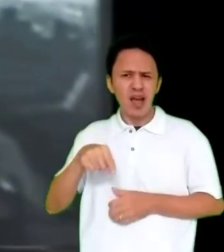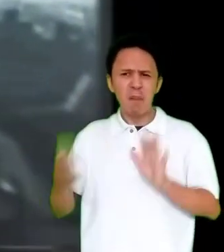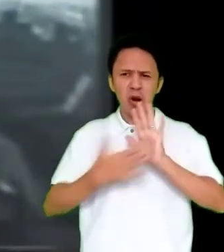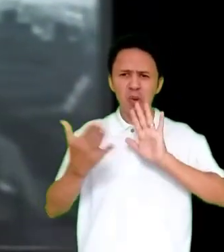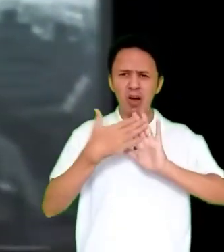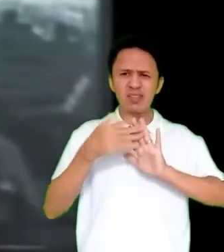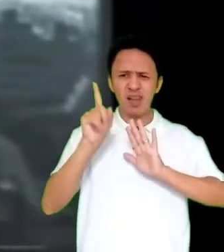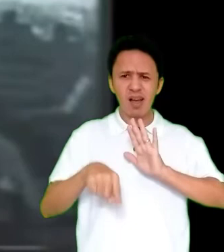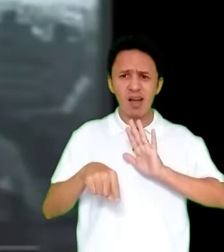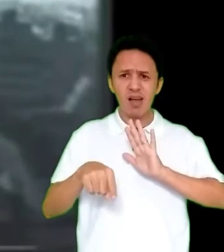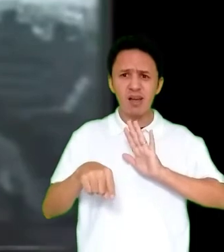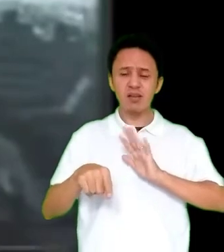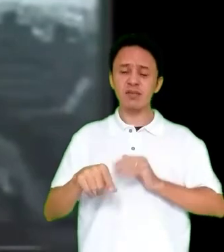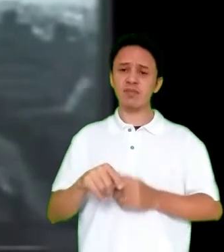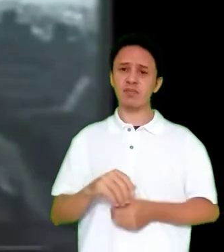máquina?